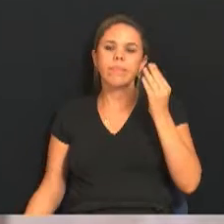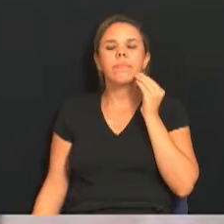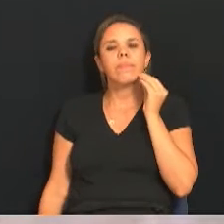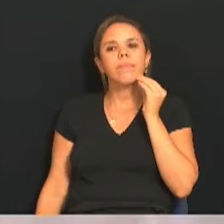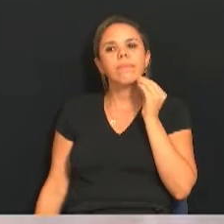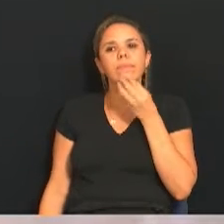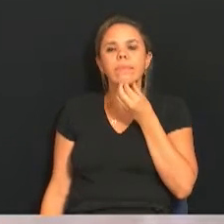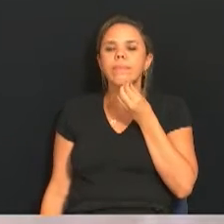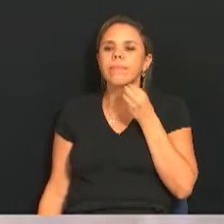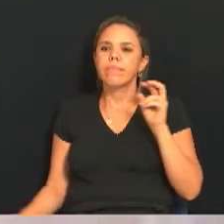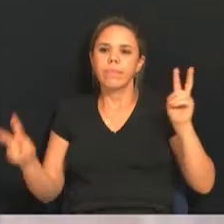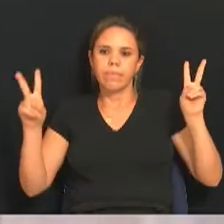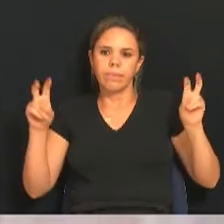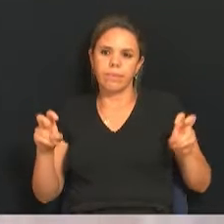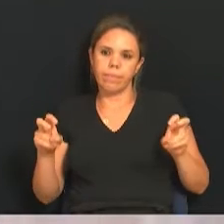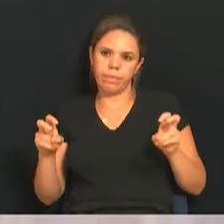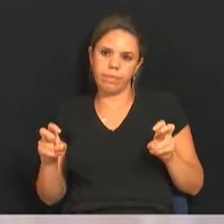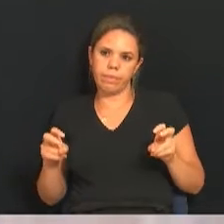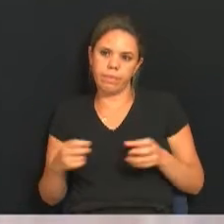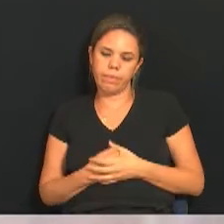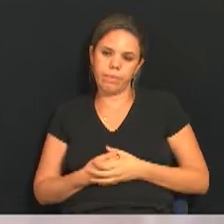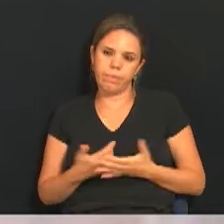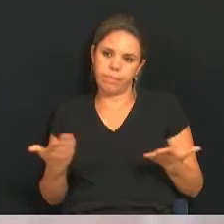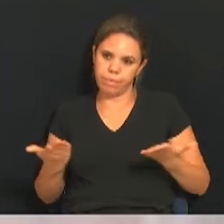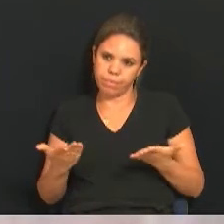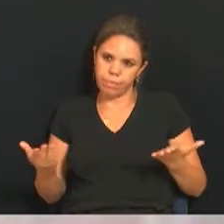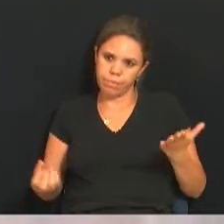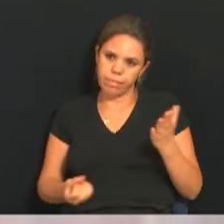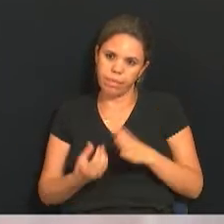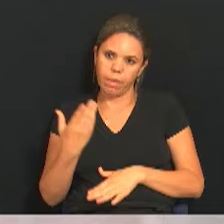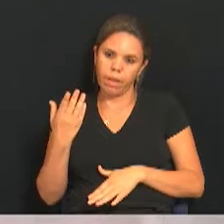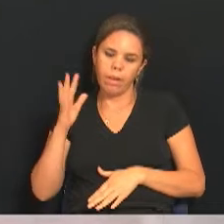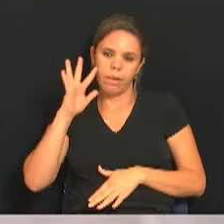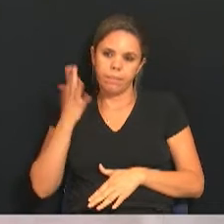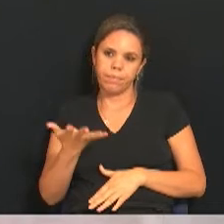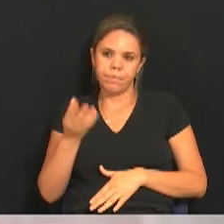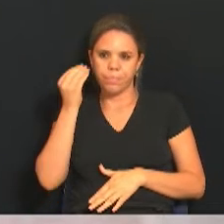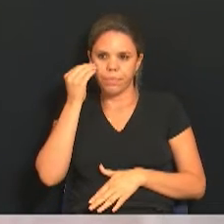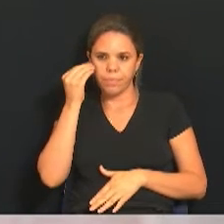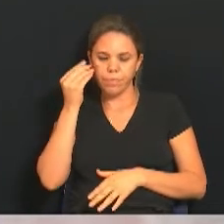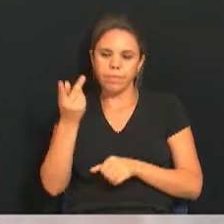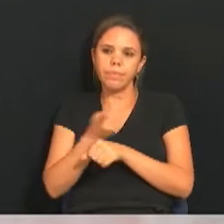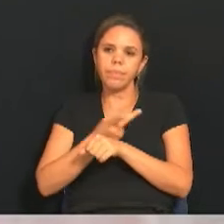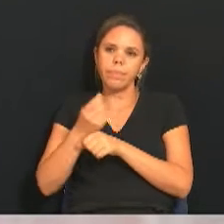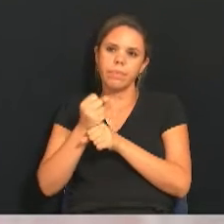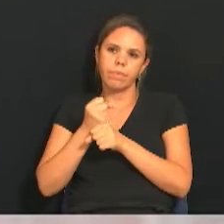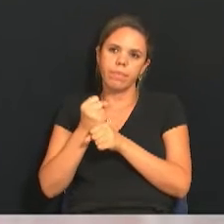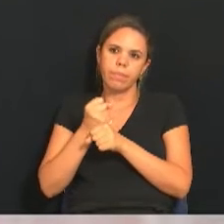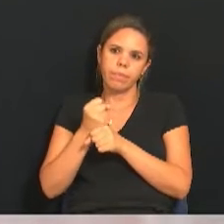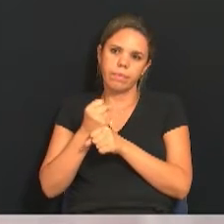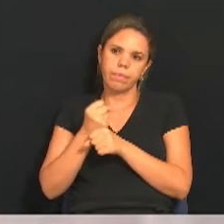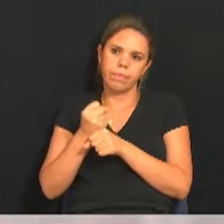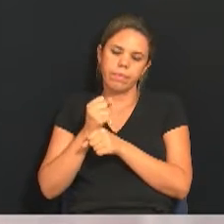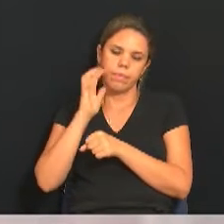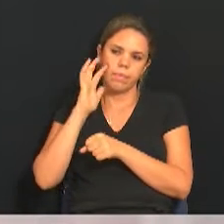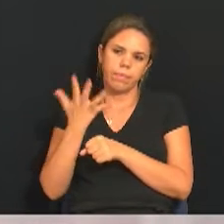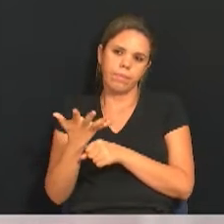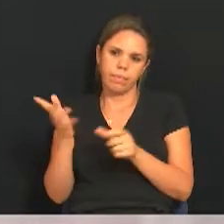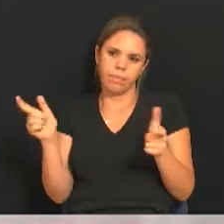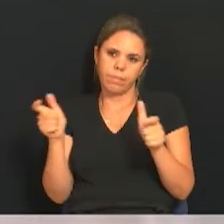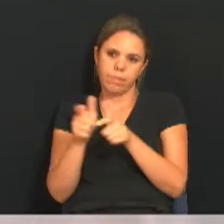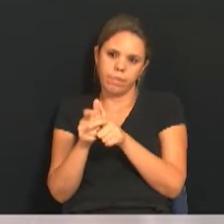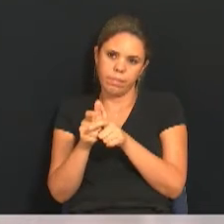o tema é um tema atual, é uma solução que a gente procura há muitos anos no sentido de diminuir